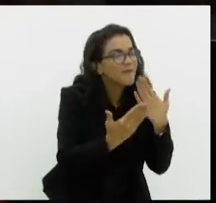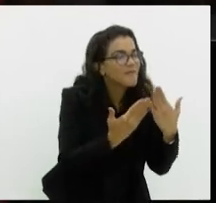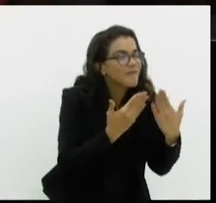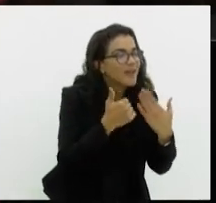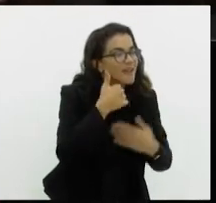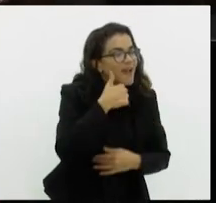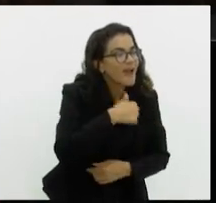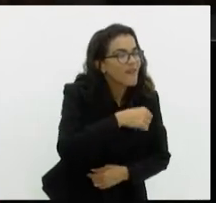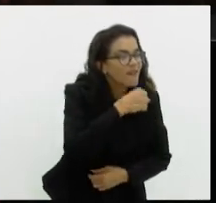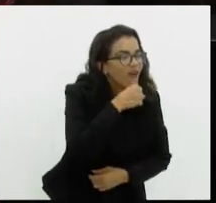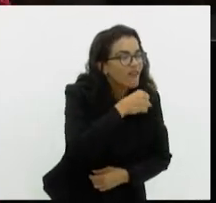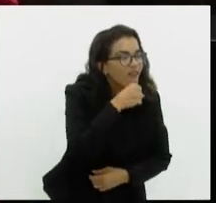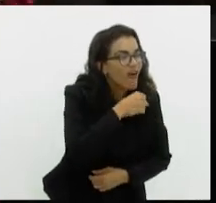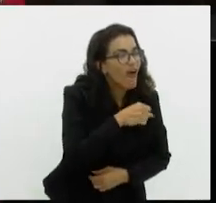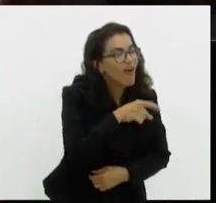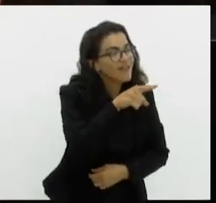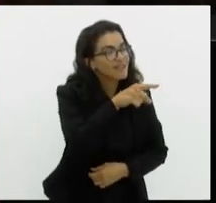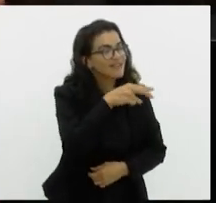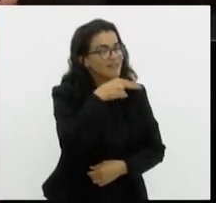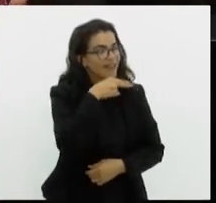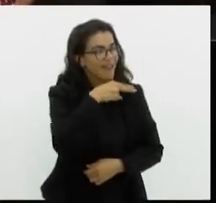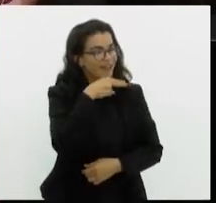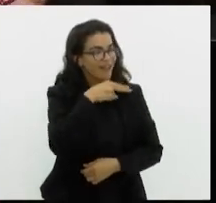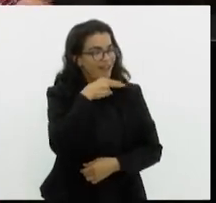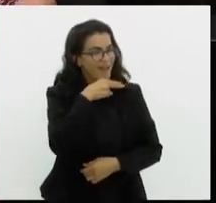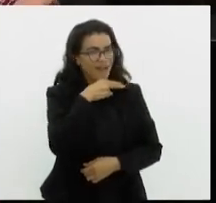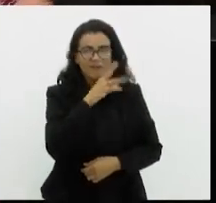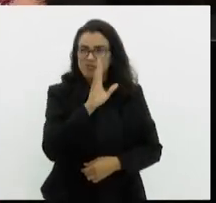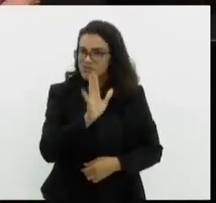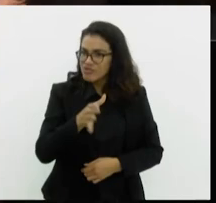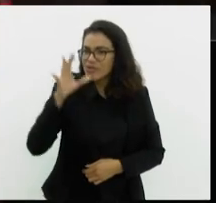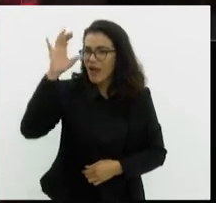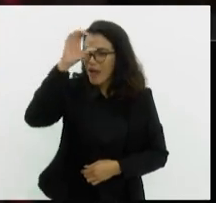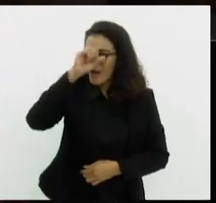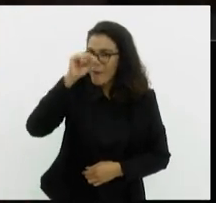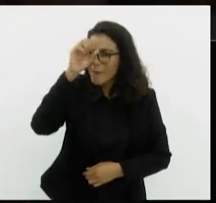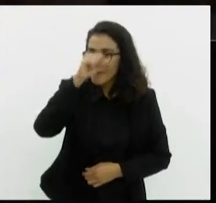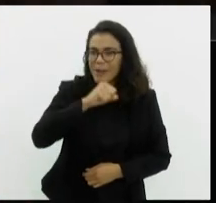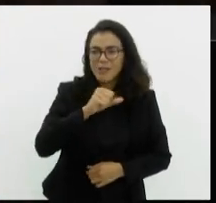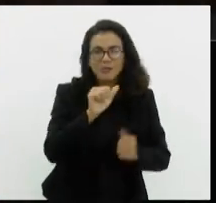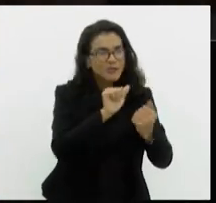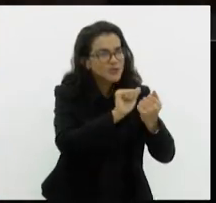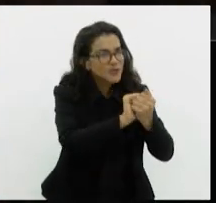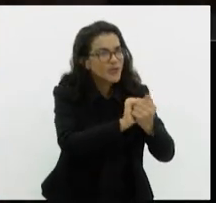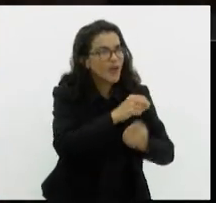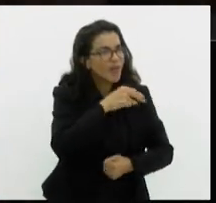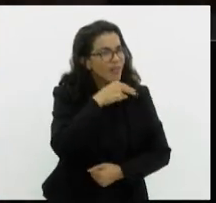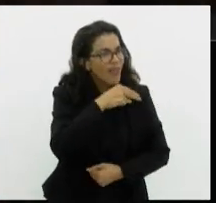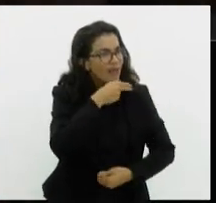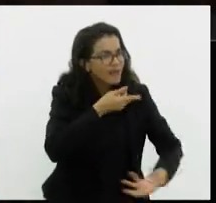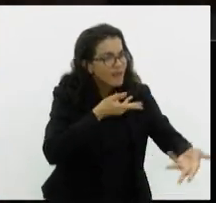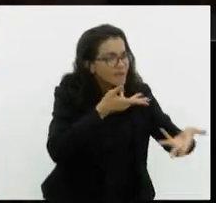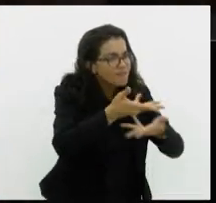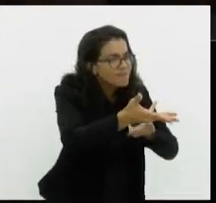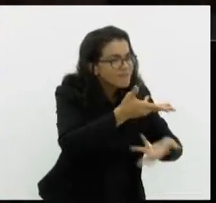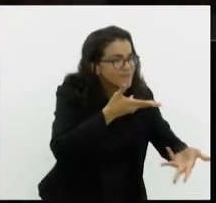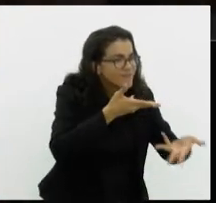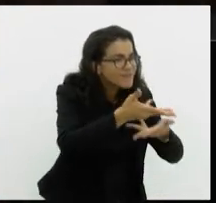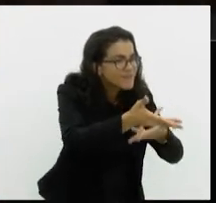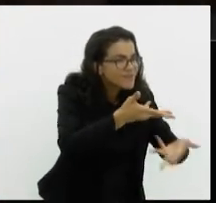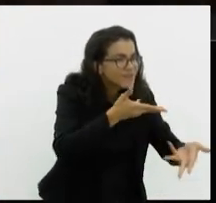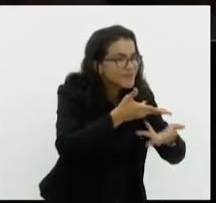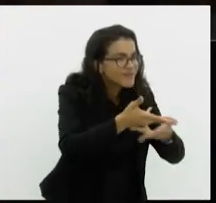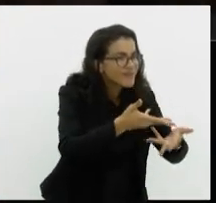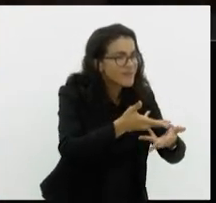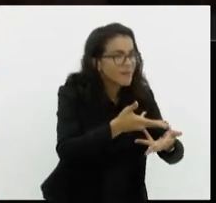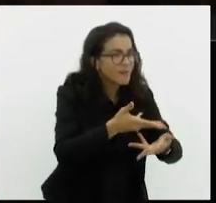avó e neta. Quantas coisas eu aprendi com a minha neta e quantas coisas a minha neta aprende comigo, mas o outro é